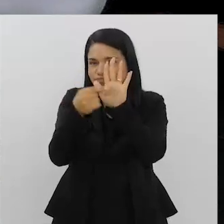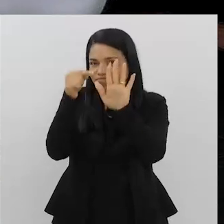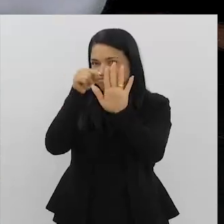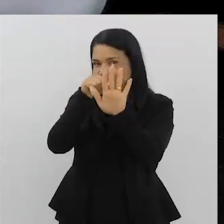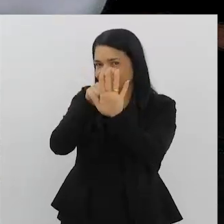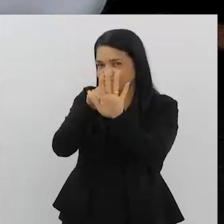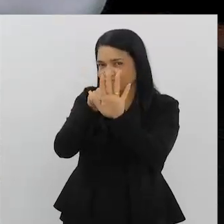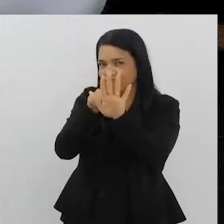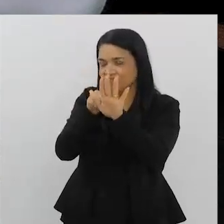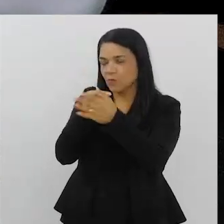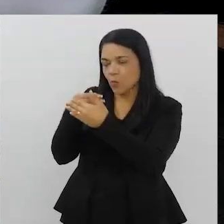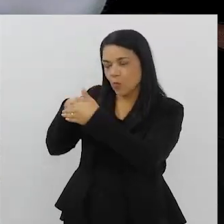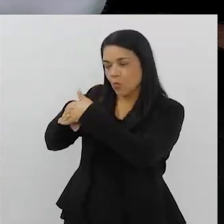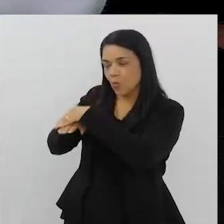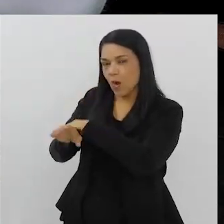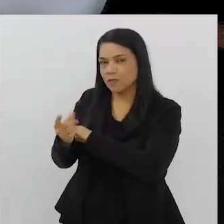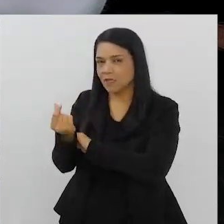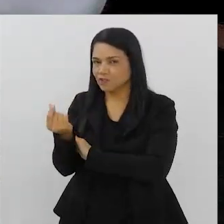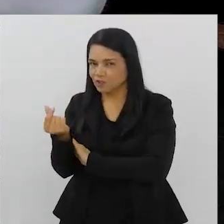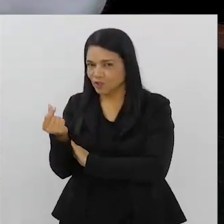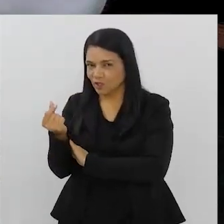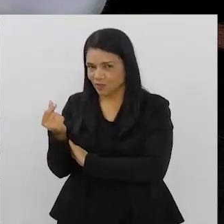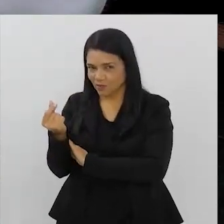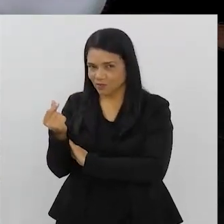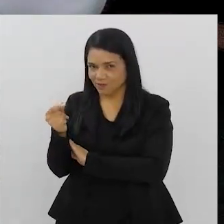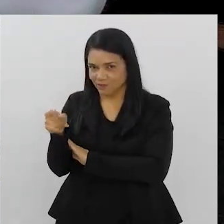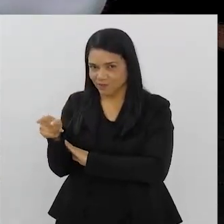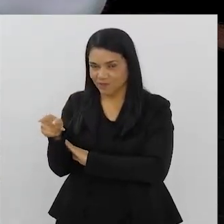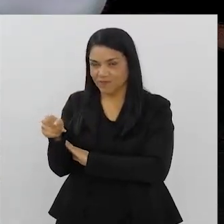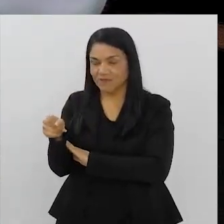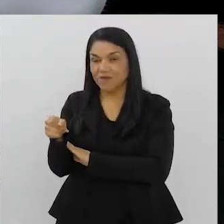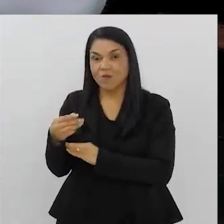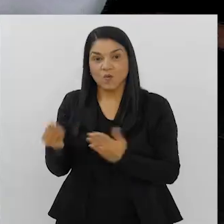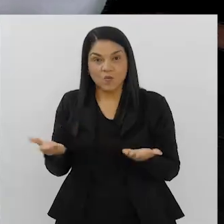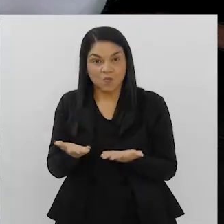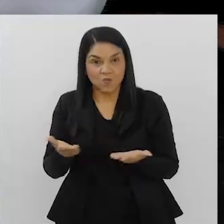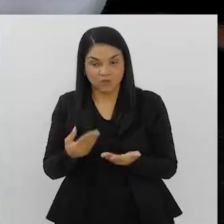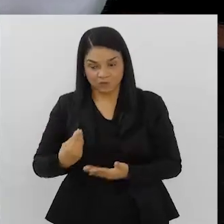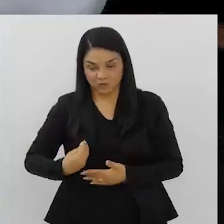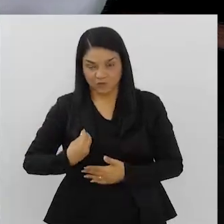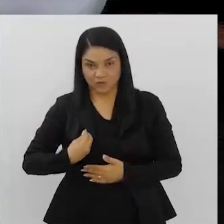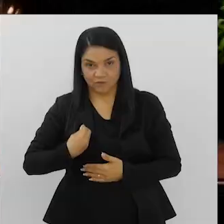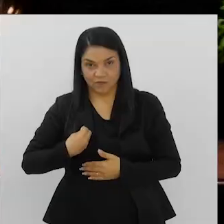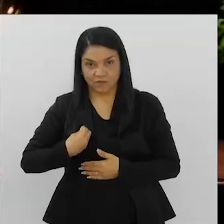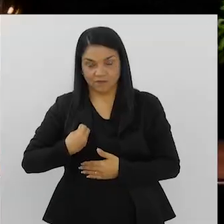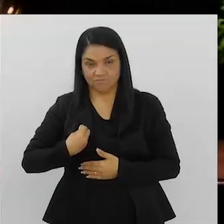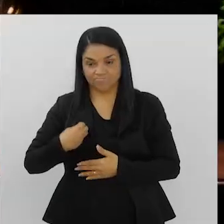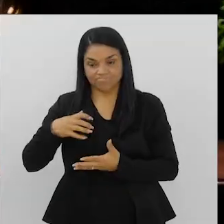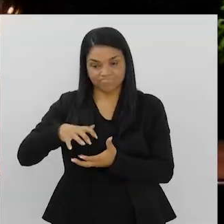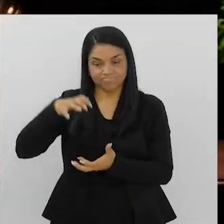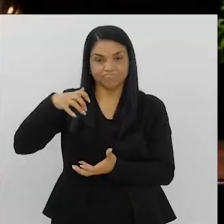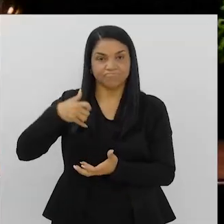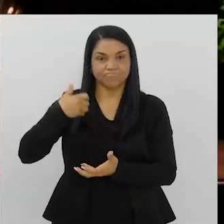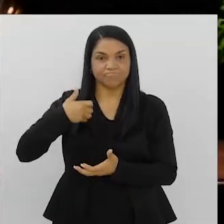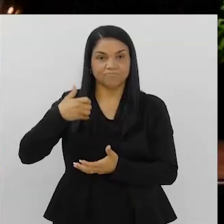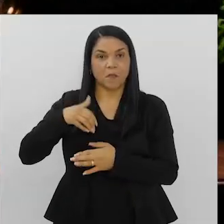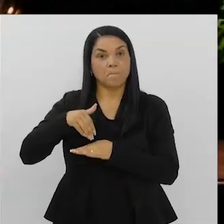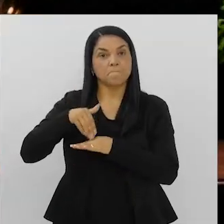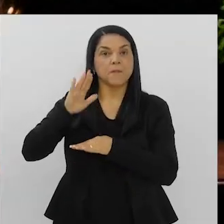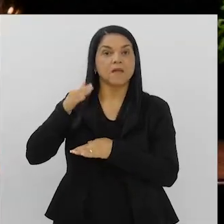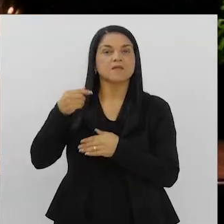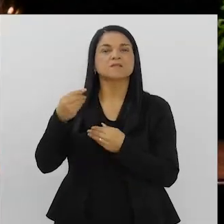poupança, né? Para que você tenha... Hoje a gente está vivendo mais, né? Mas a que